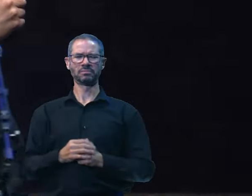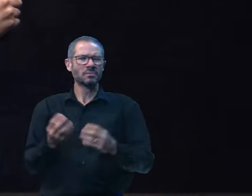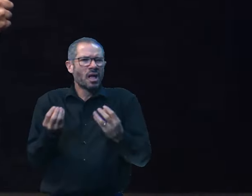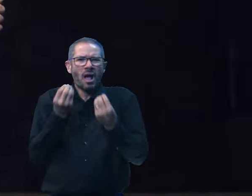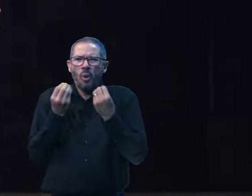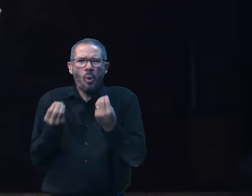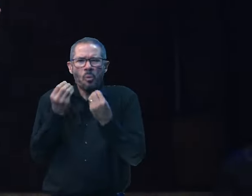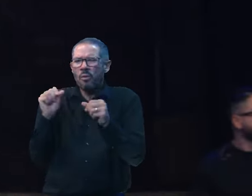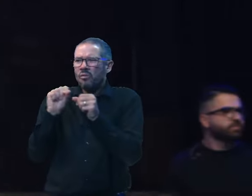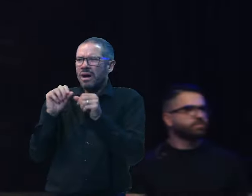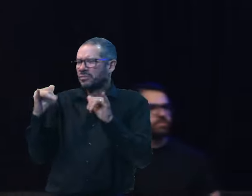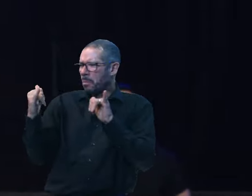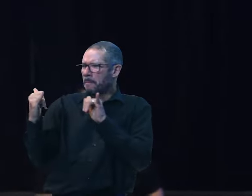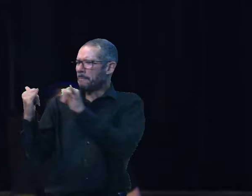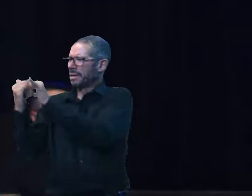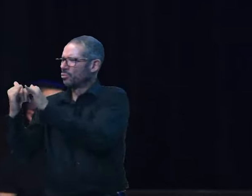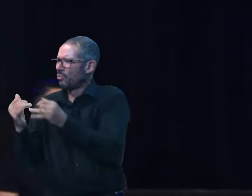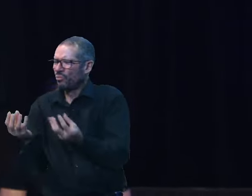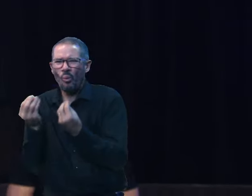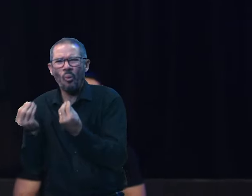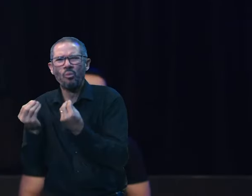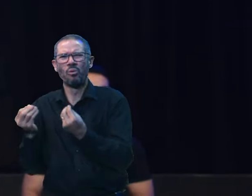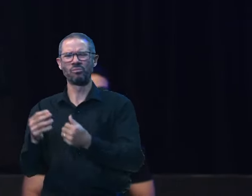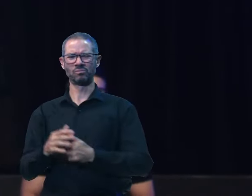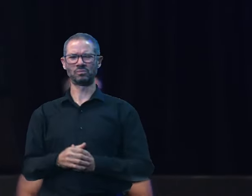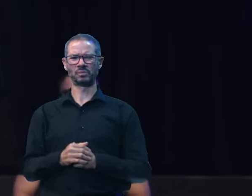Como que eu faço para perdoar?